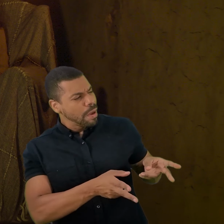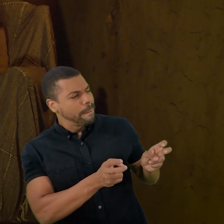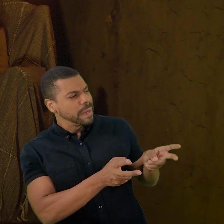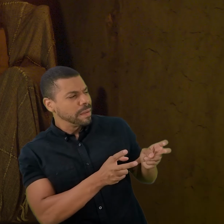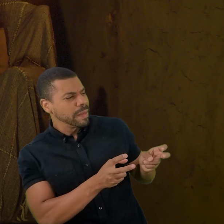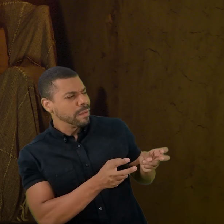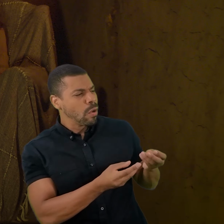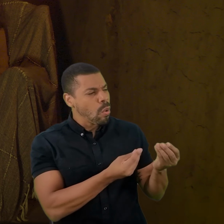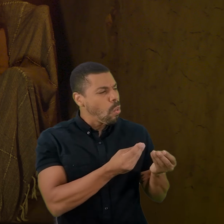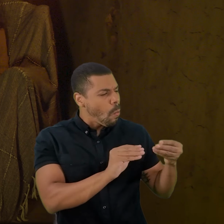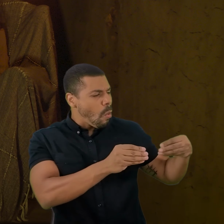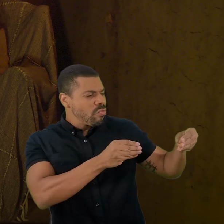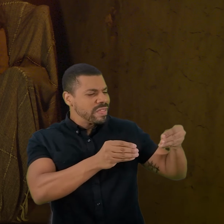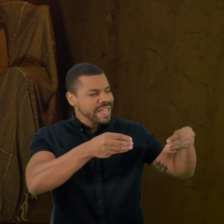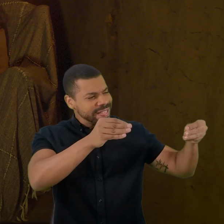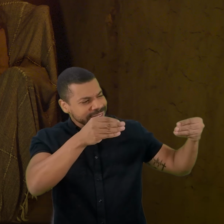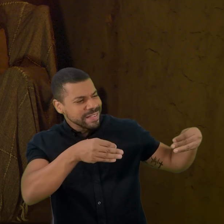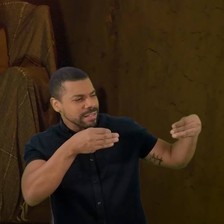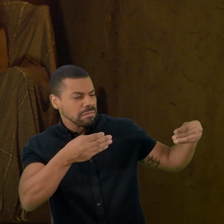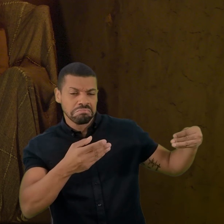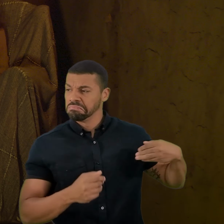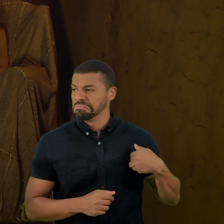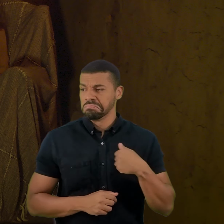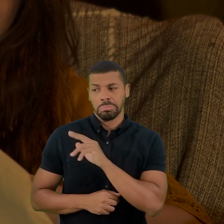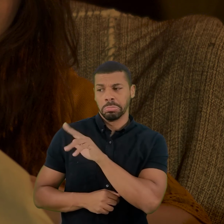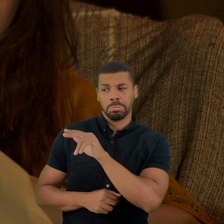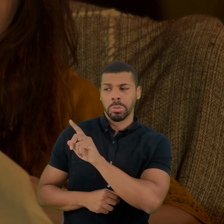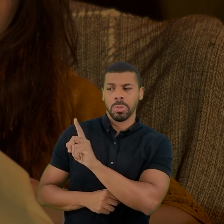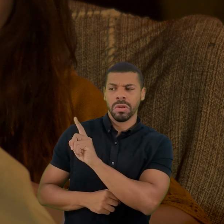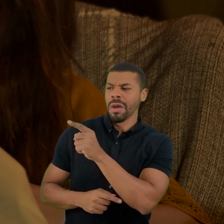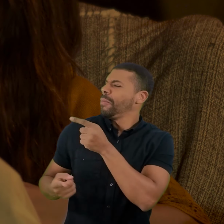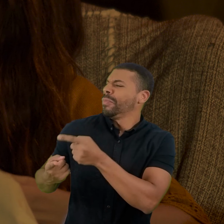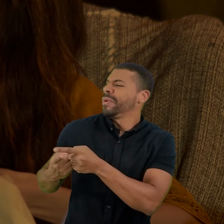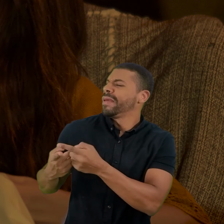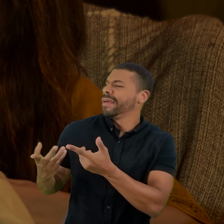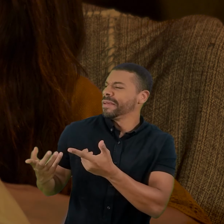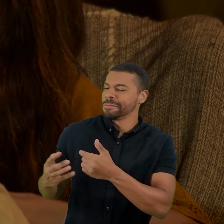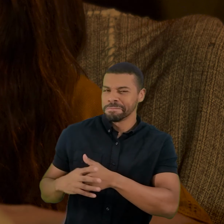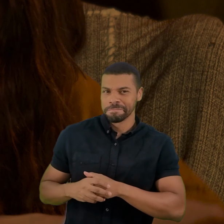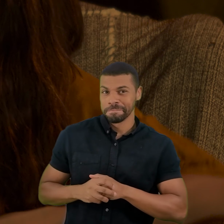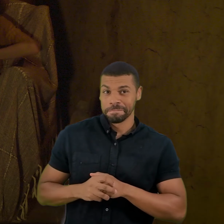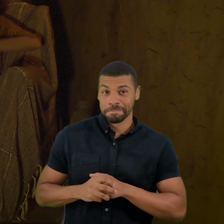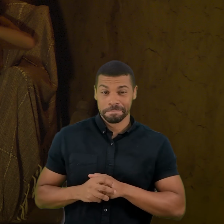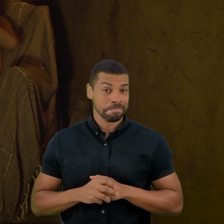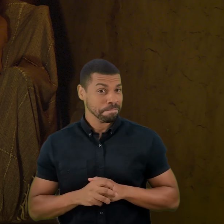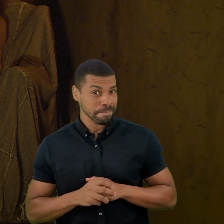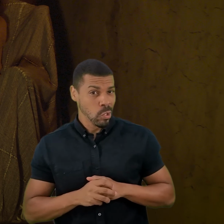Amiga, tu já observou a estrutura de um tecido? Não, amiga. Por quê?